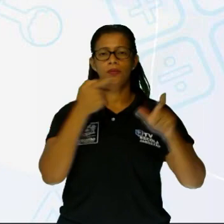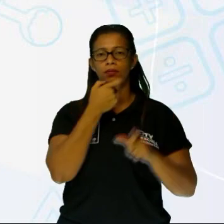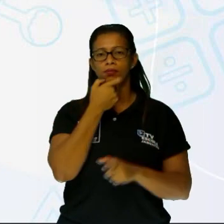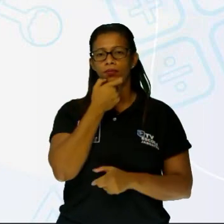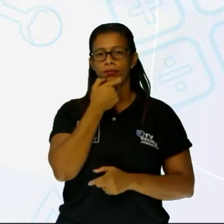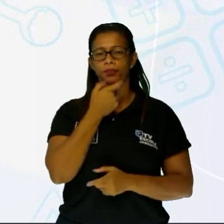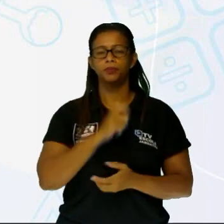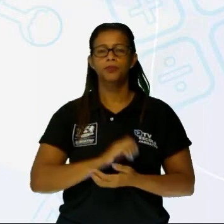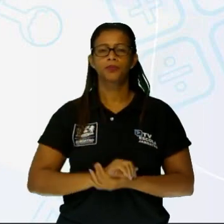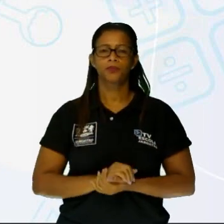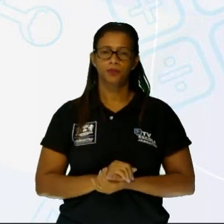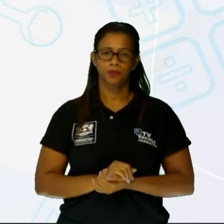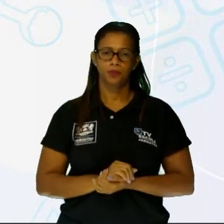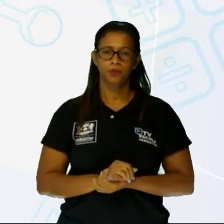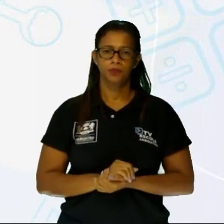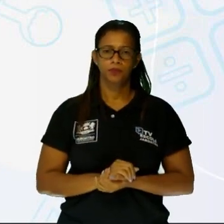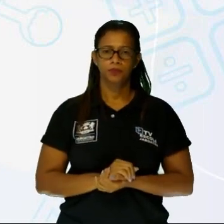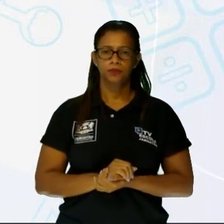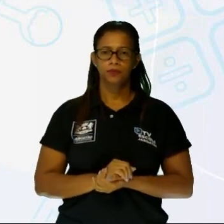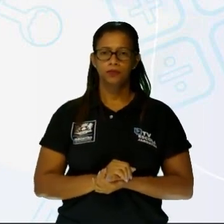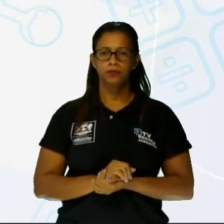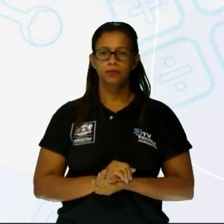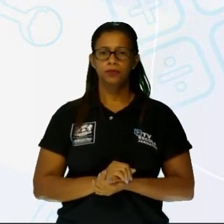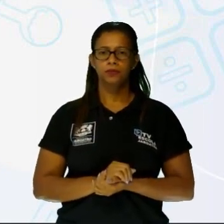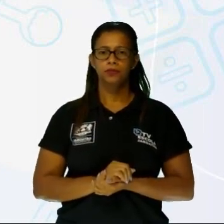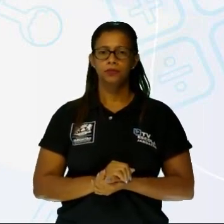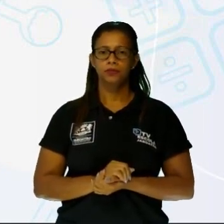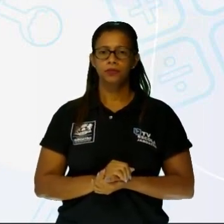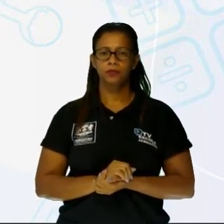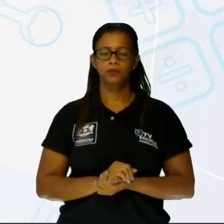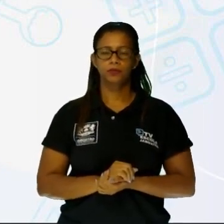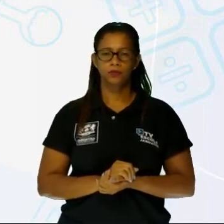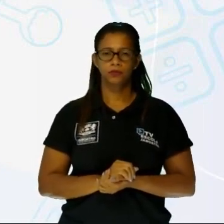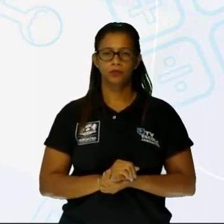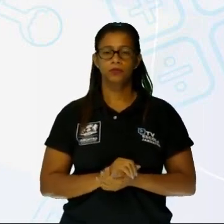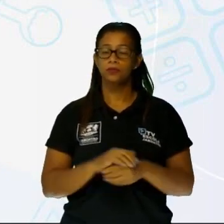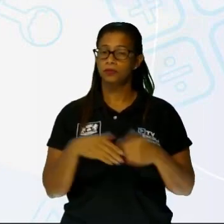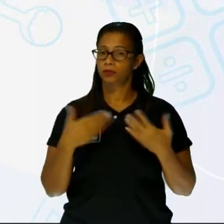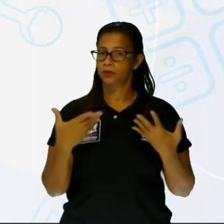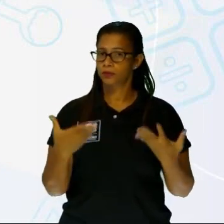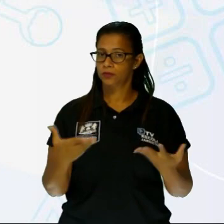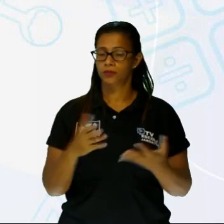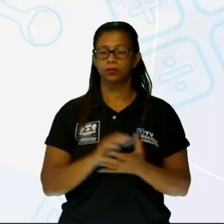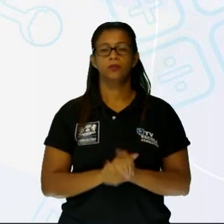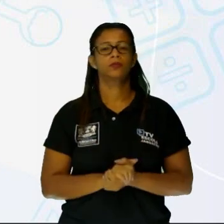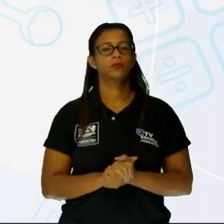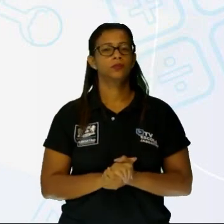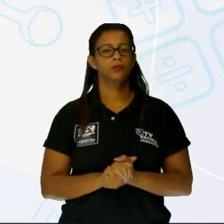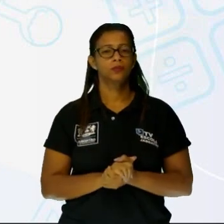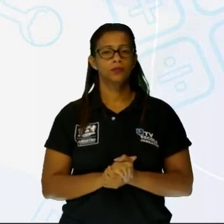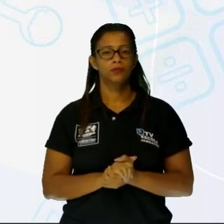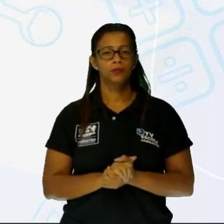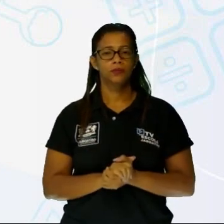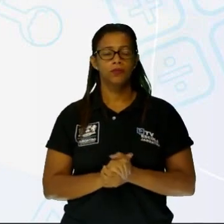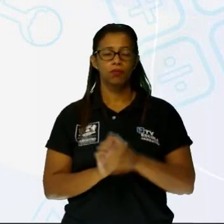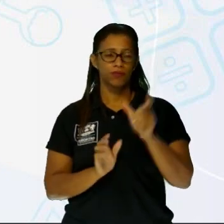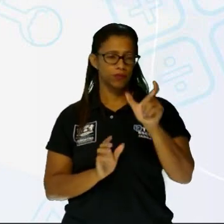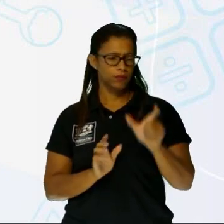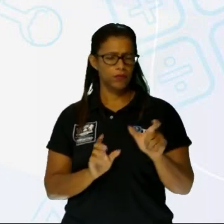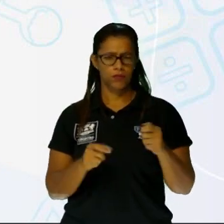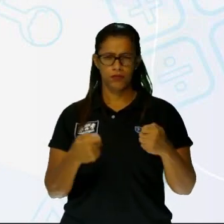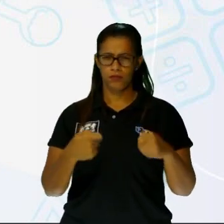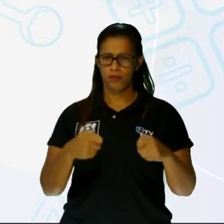harsh on himself, né? Ou seja, ele não deveria ser tão duro consigo